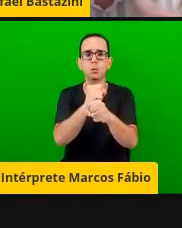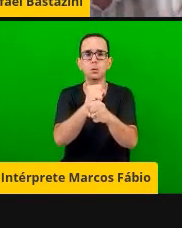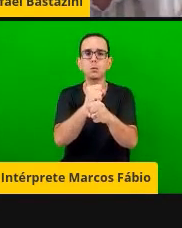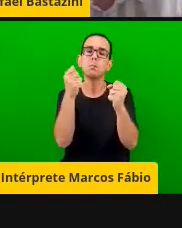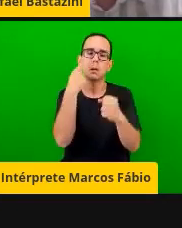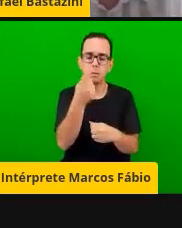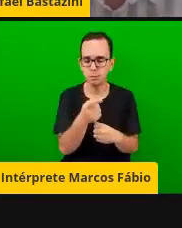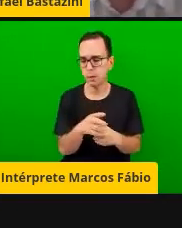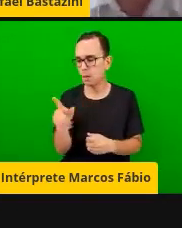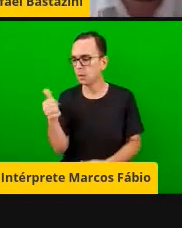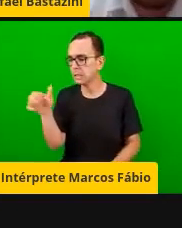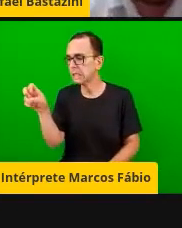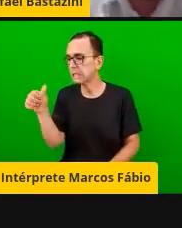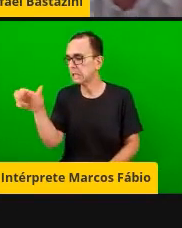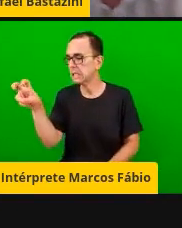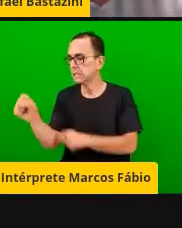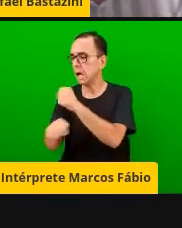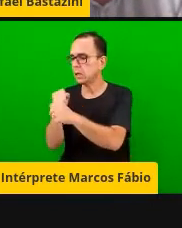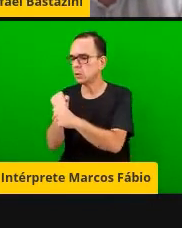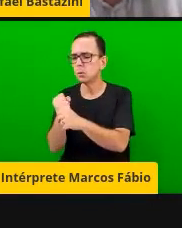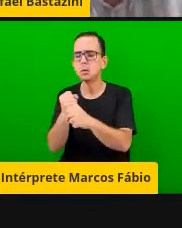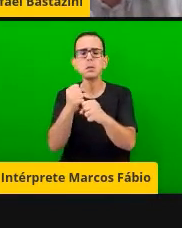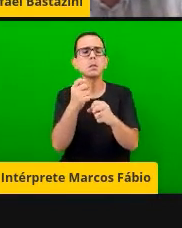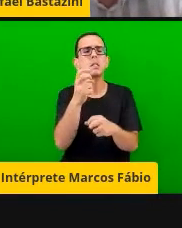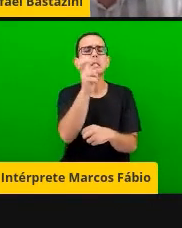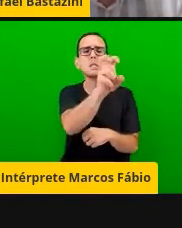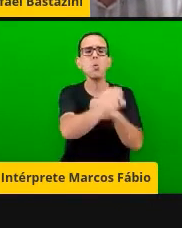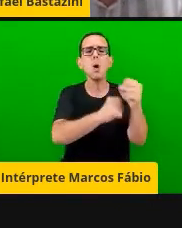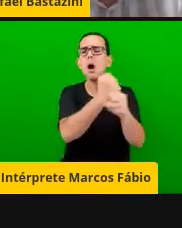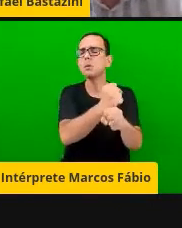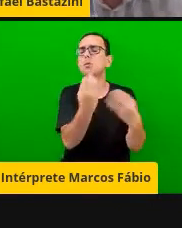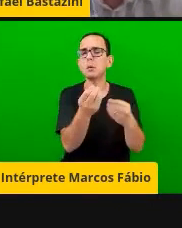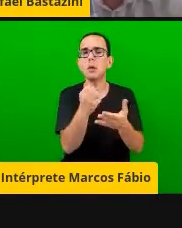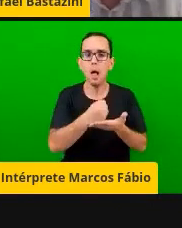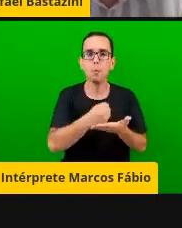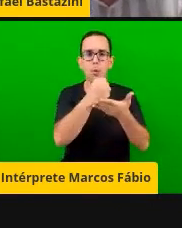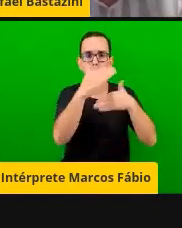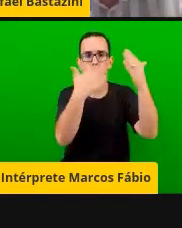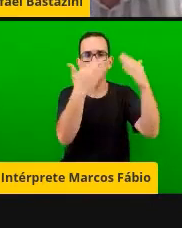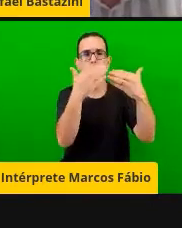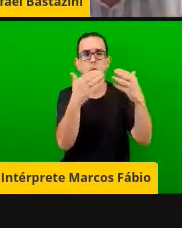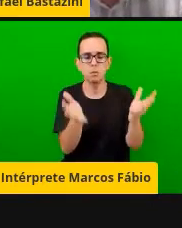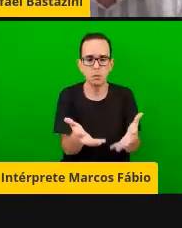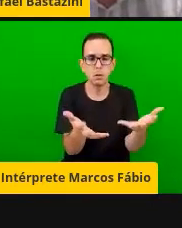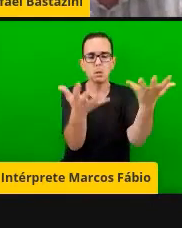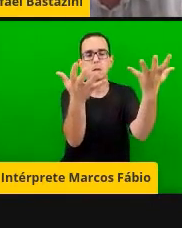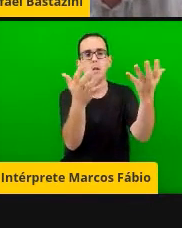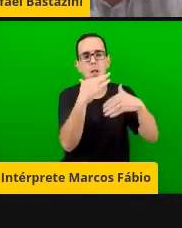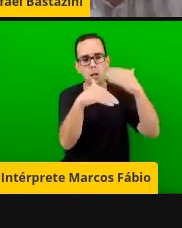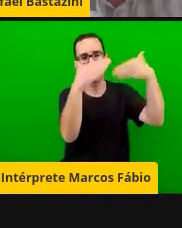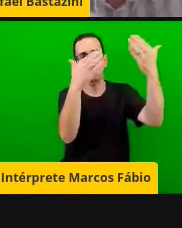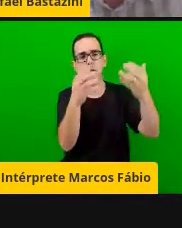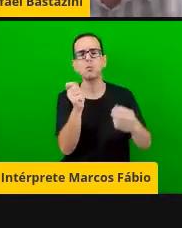15 anos. Quais são as características dos quinquenais? Apoio ao desenvolvimento de manufatura avançada, o que isso quer